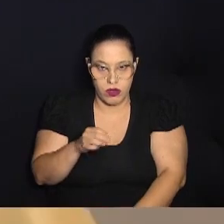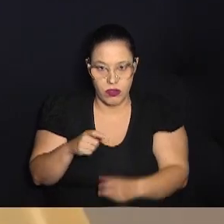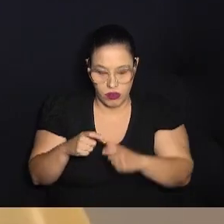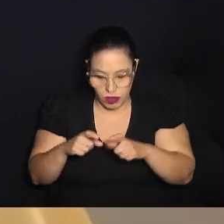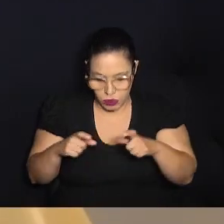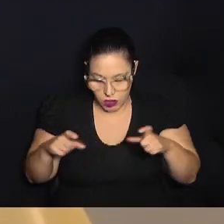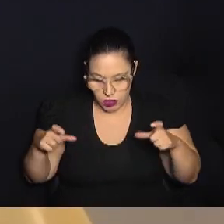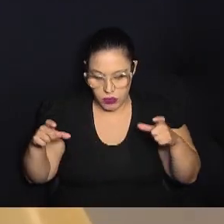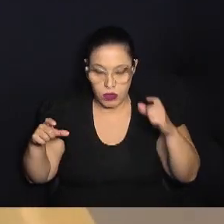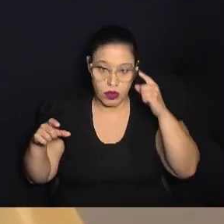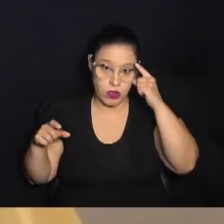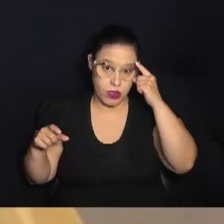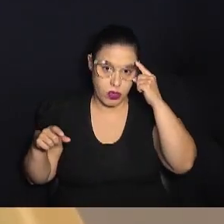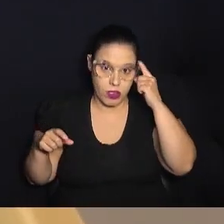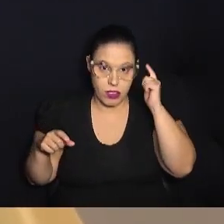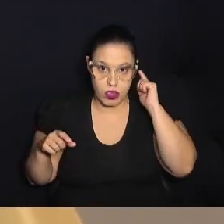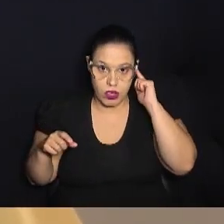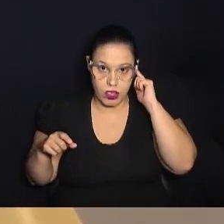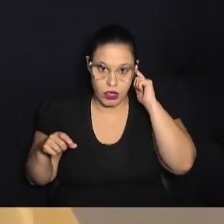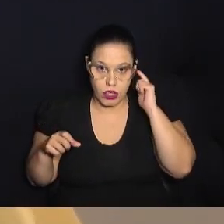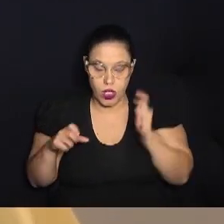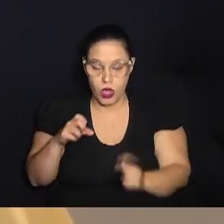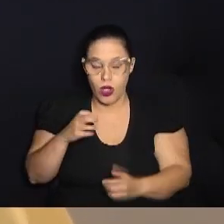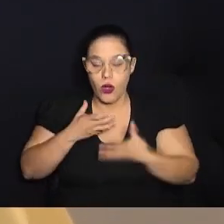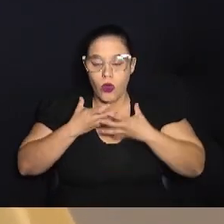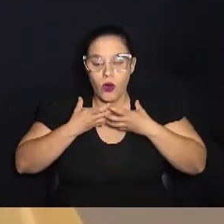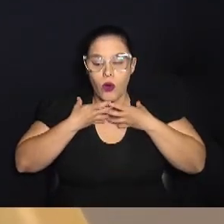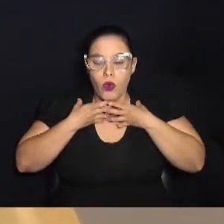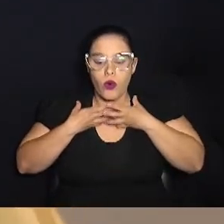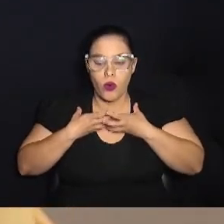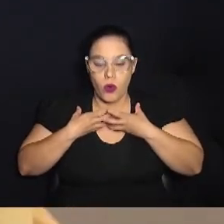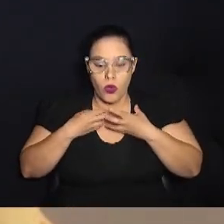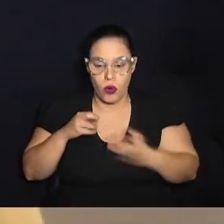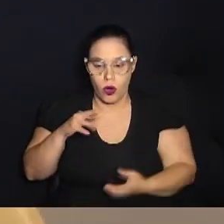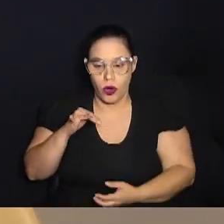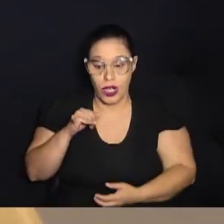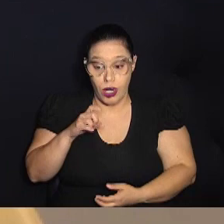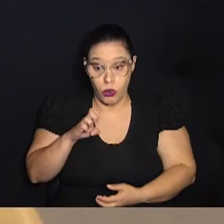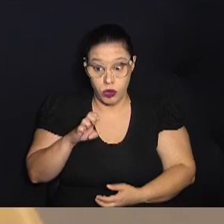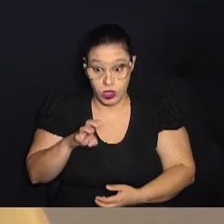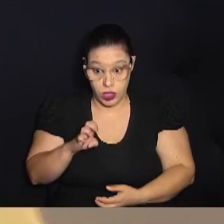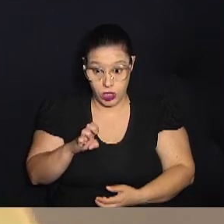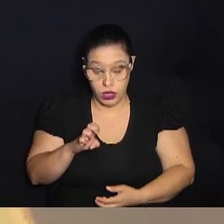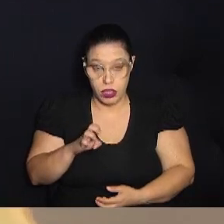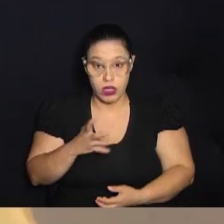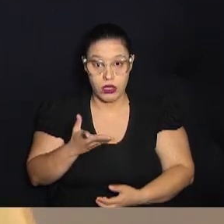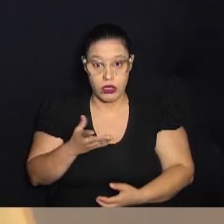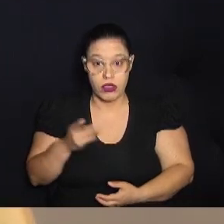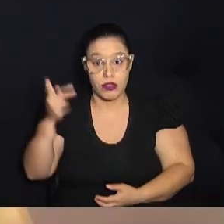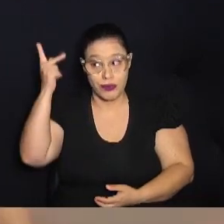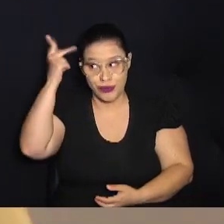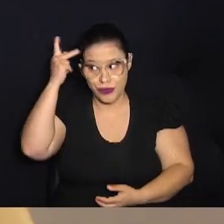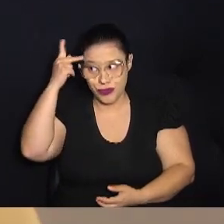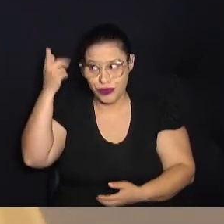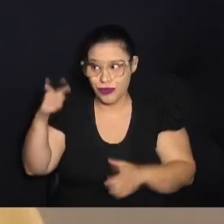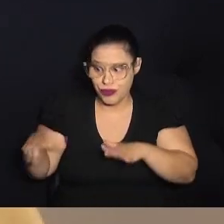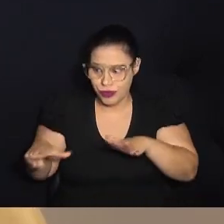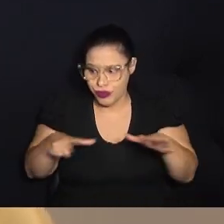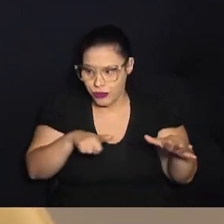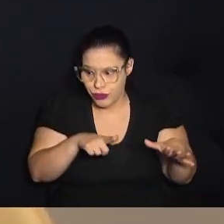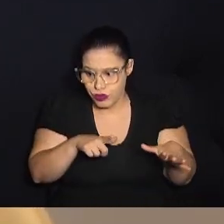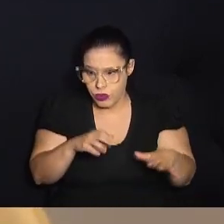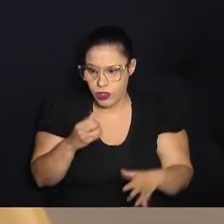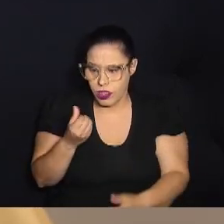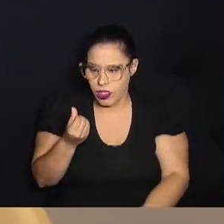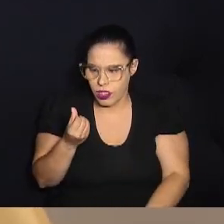o número de coqueluche, que era uma situação que a gente não via. E no estado de São Paulo, até semana passada,